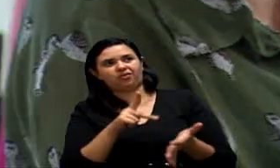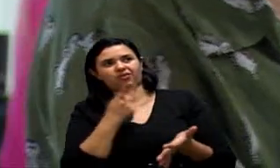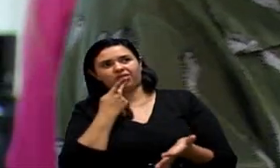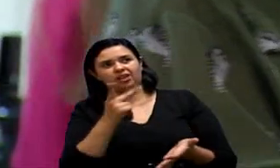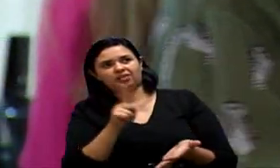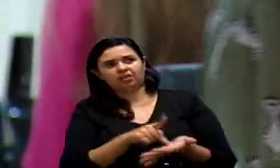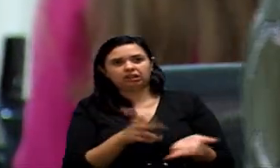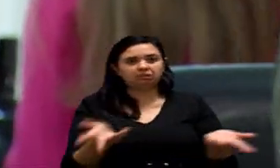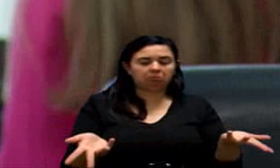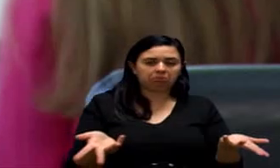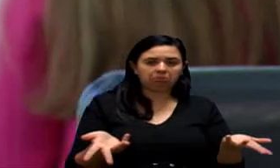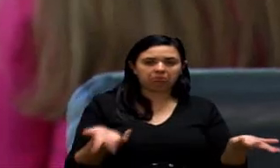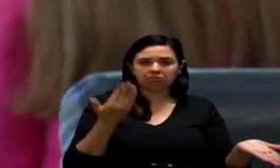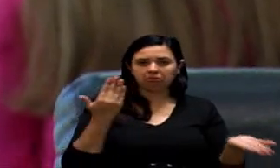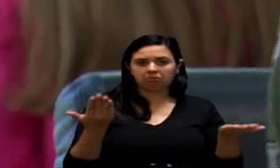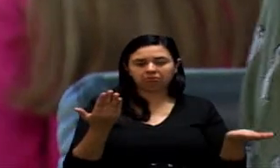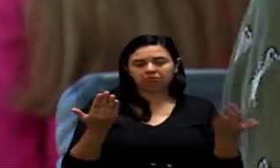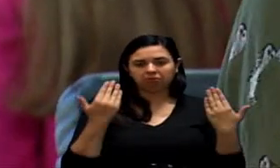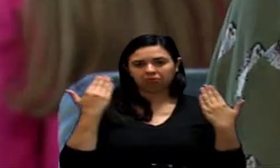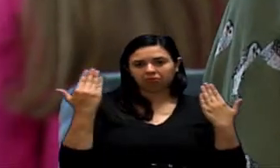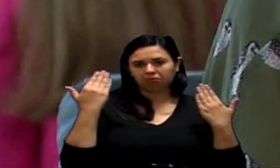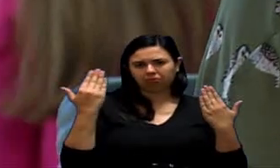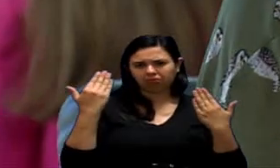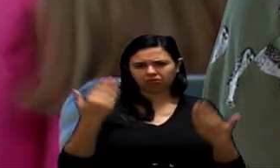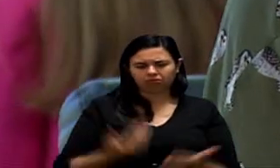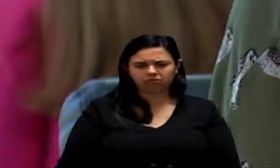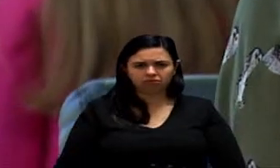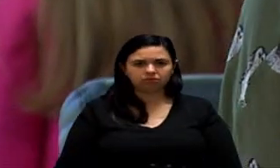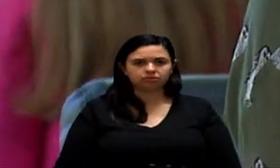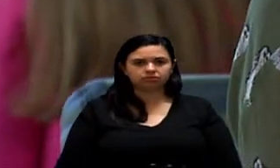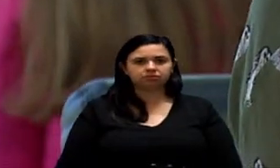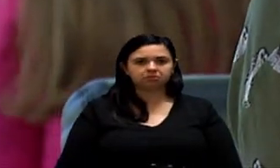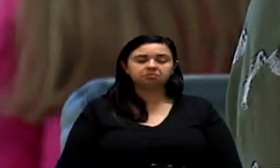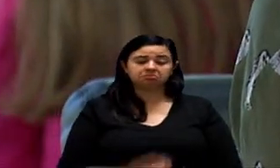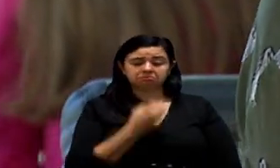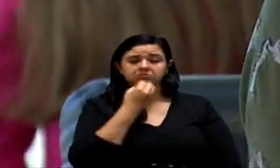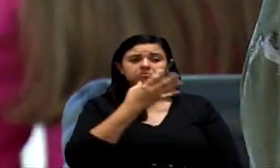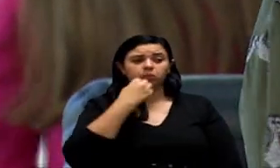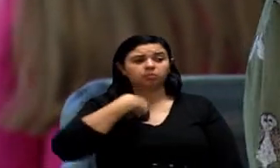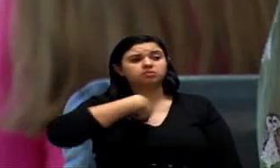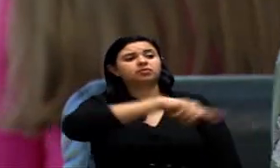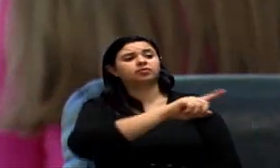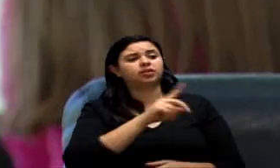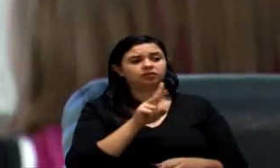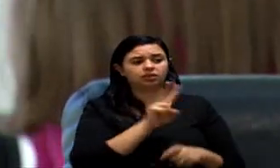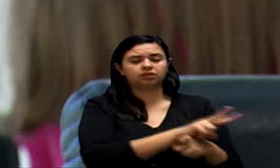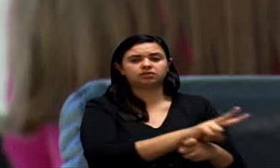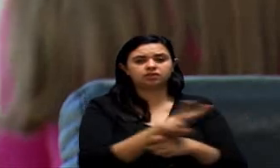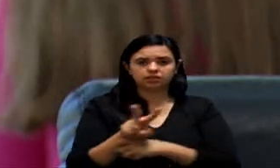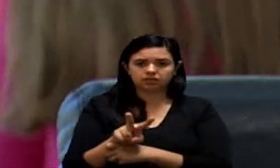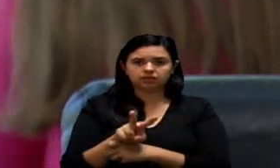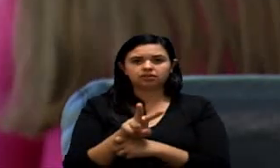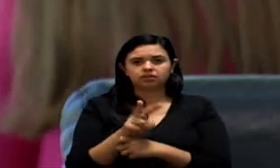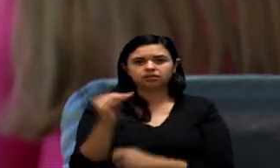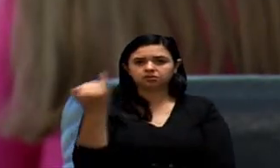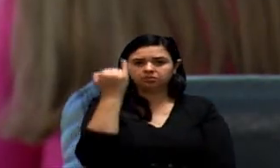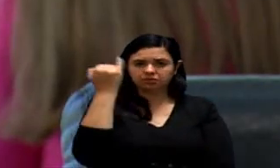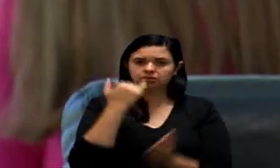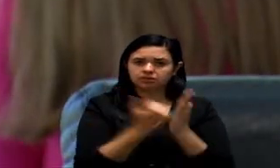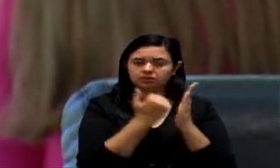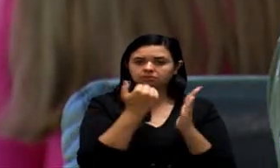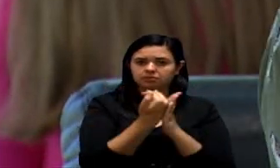aí uma discussão. Mas é importante, vereador, o senhor está indo lá fiscalizar. É importante que mais vereadores